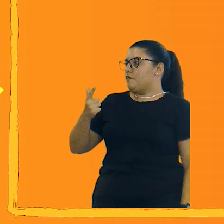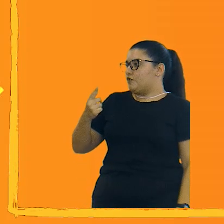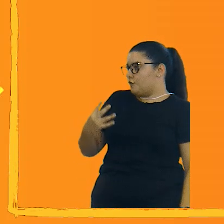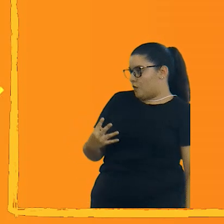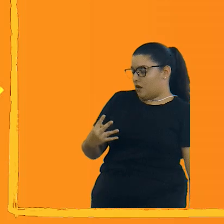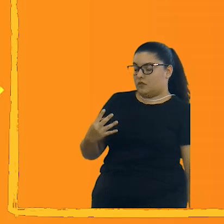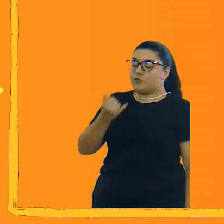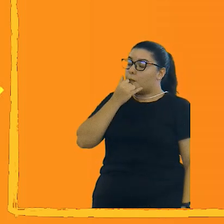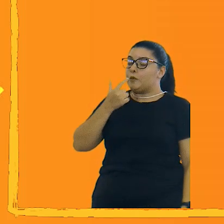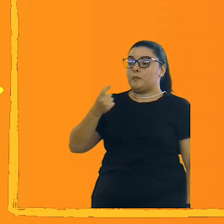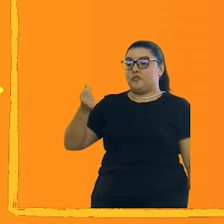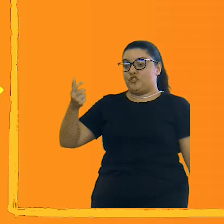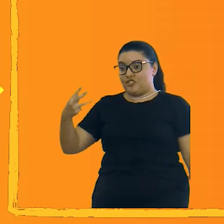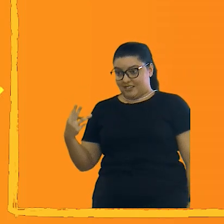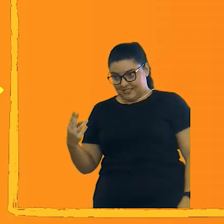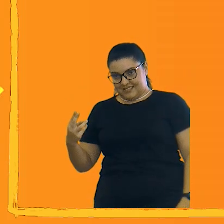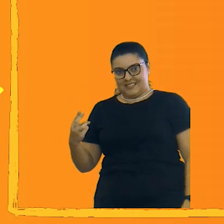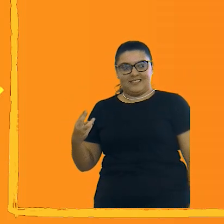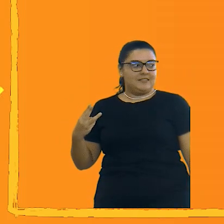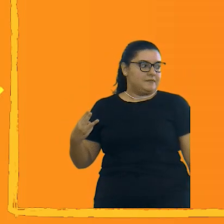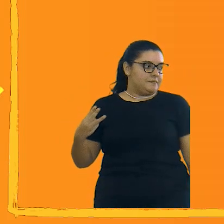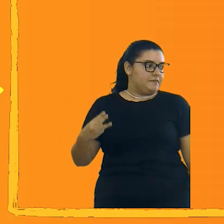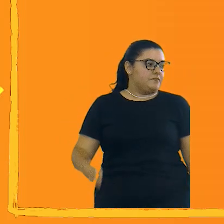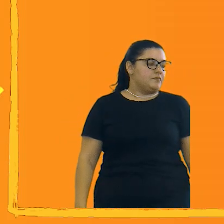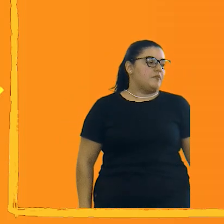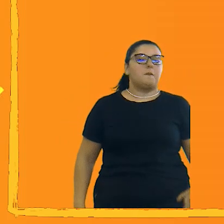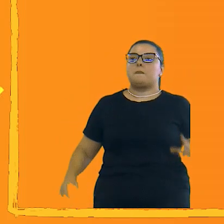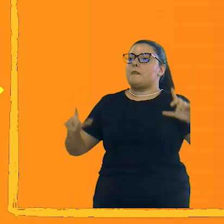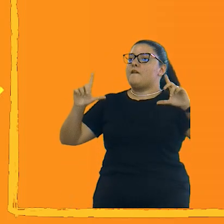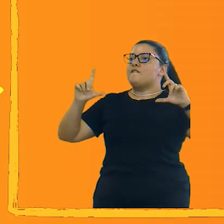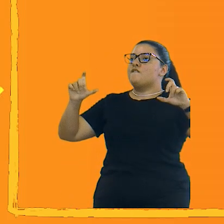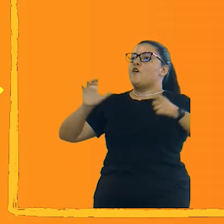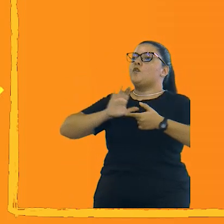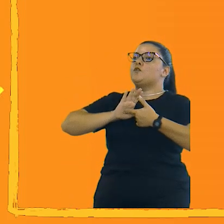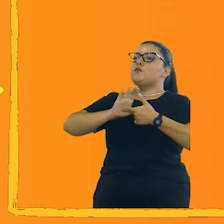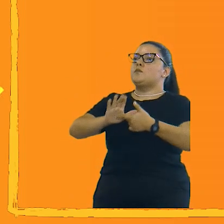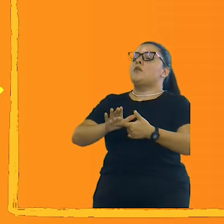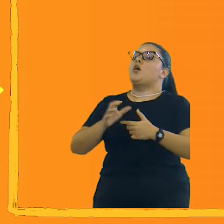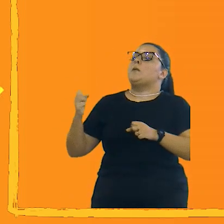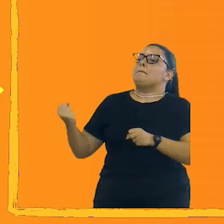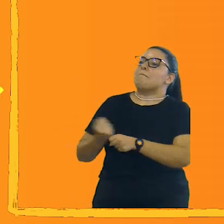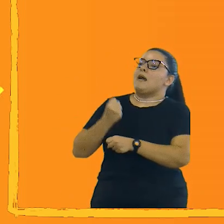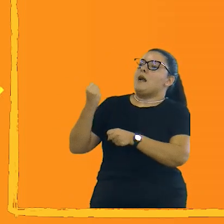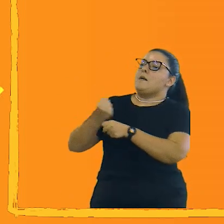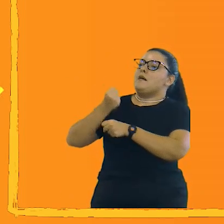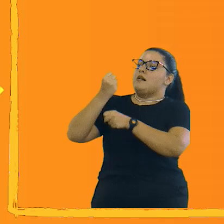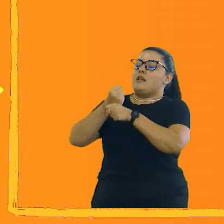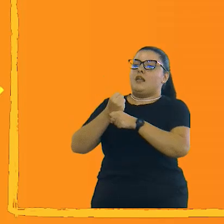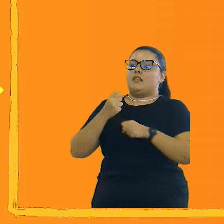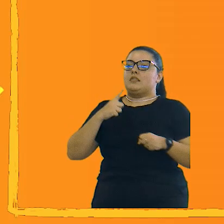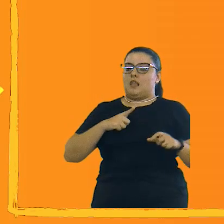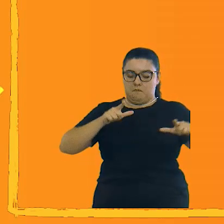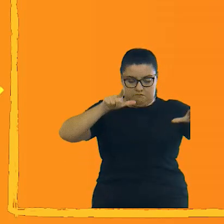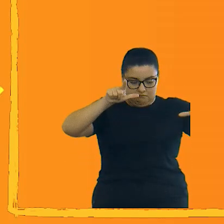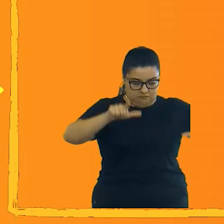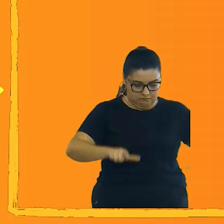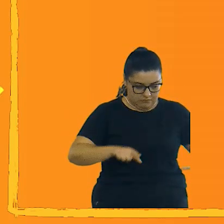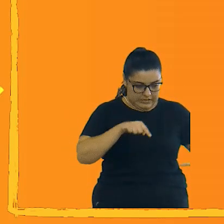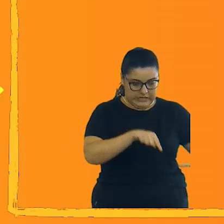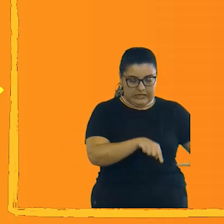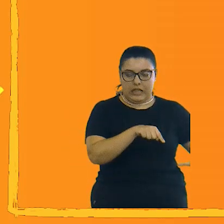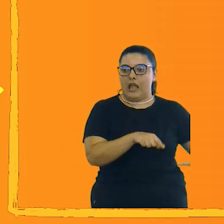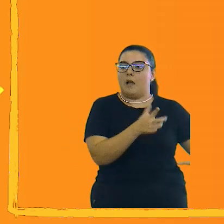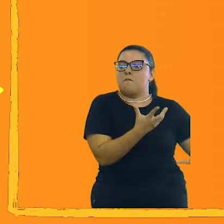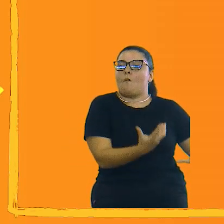2023 tá olha só a foto mostra a construção de uma cisterna destinada ao